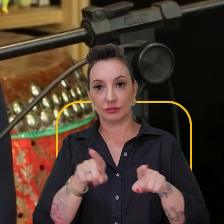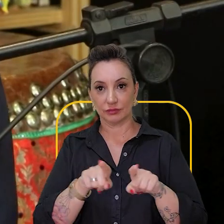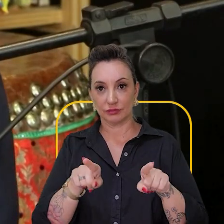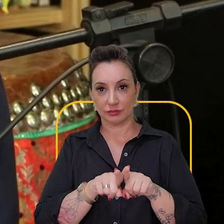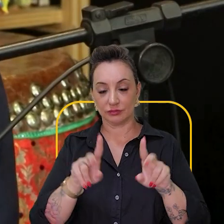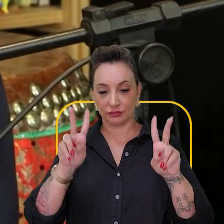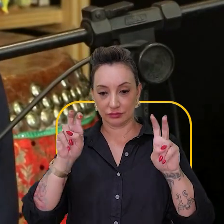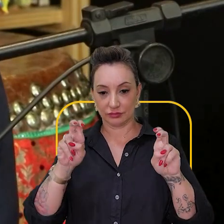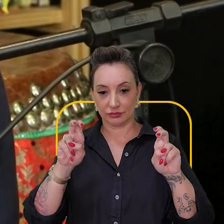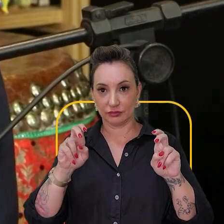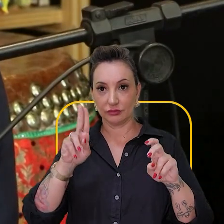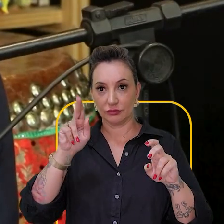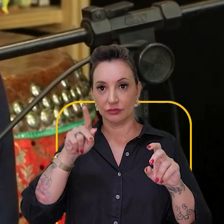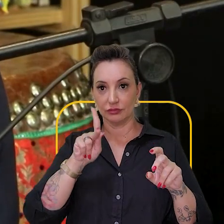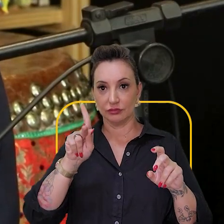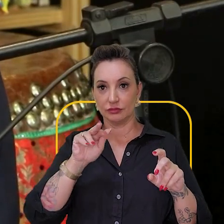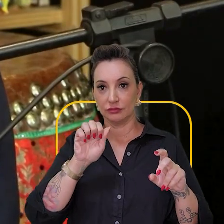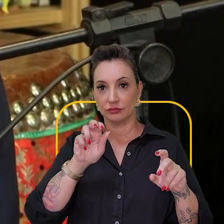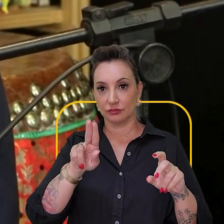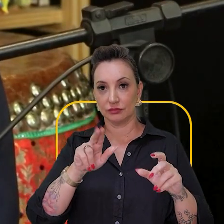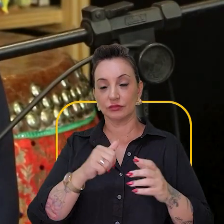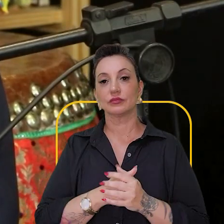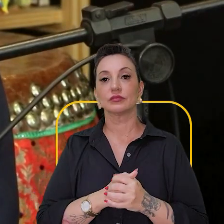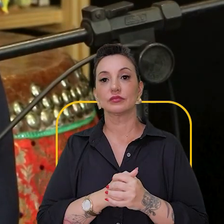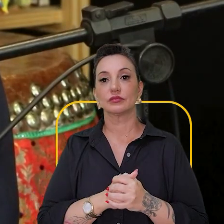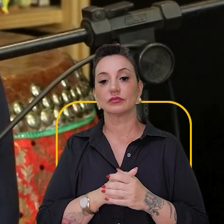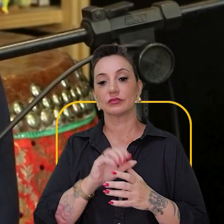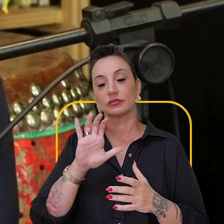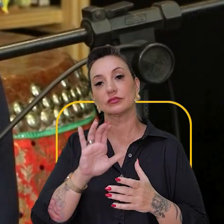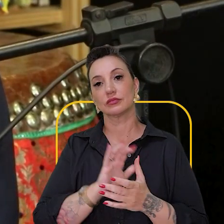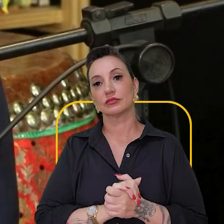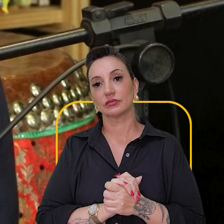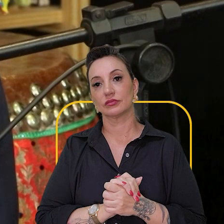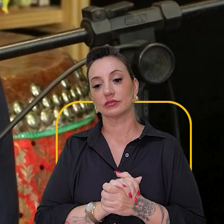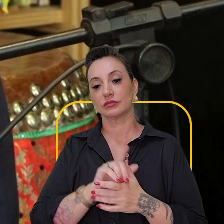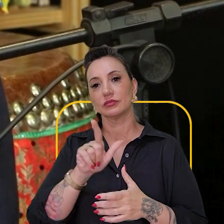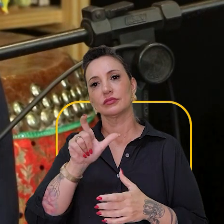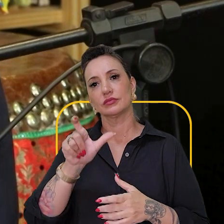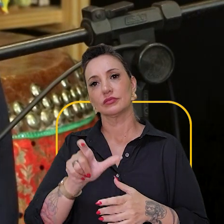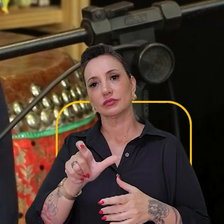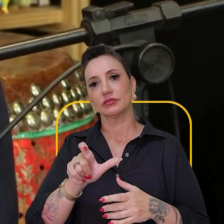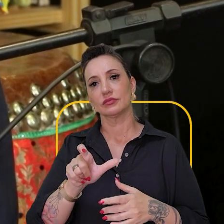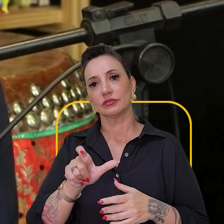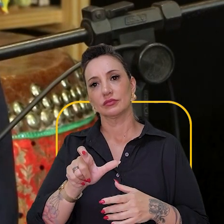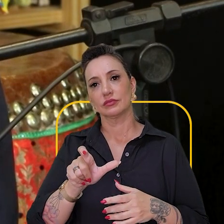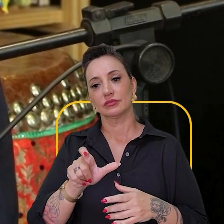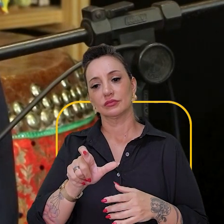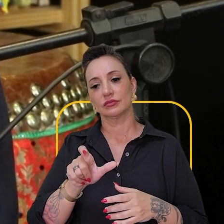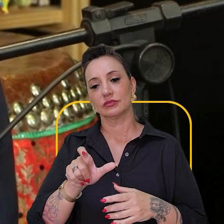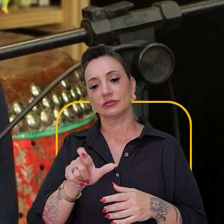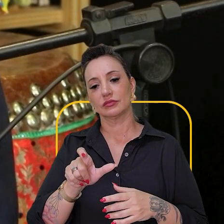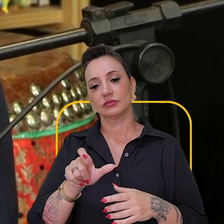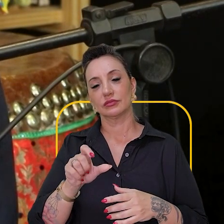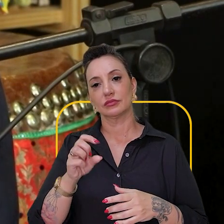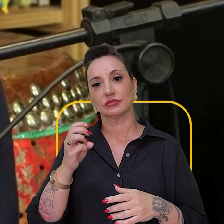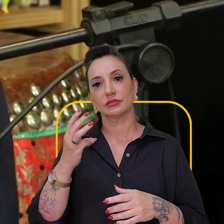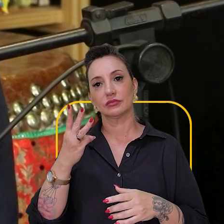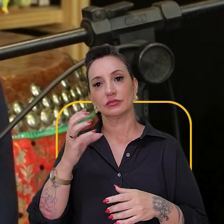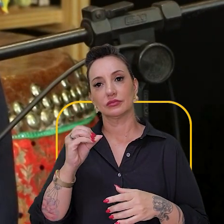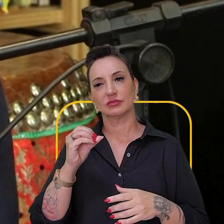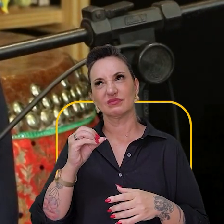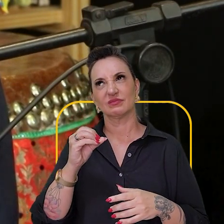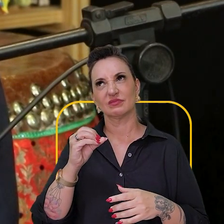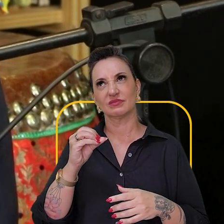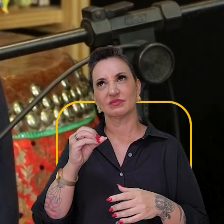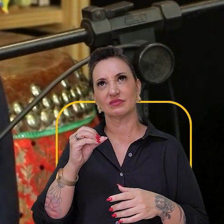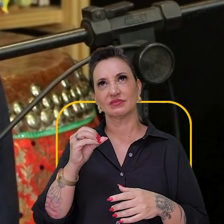fala também aqui sobre o kung fu e e assim o senhor aí com três décadas